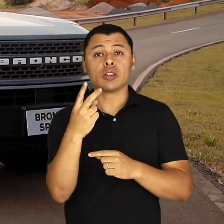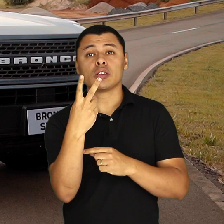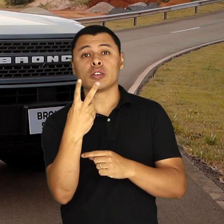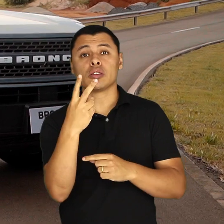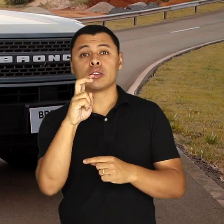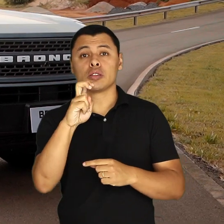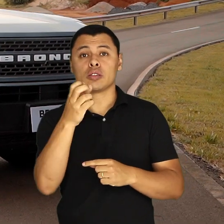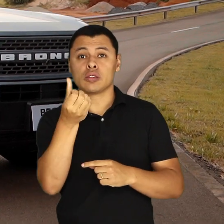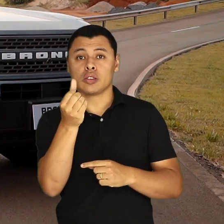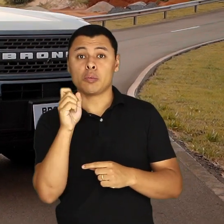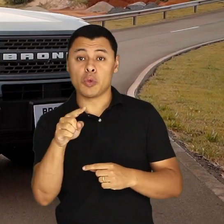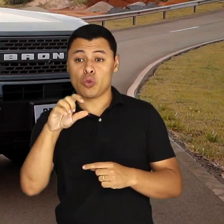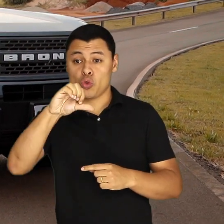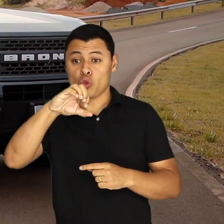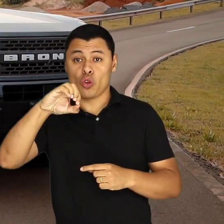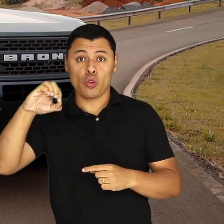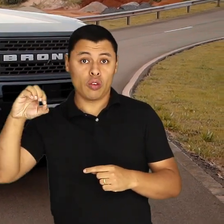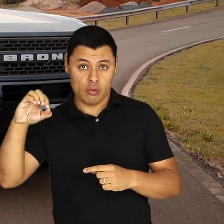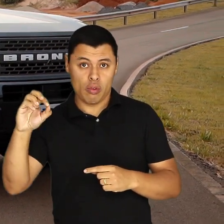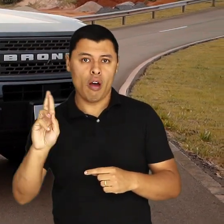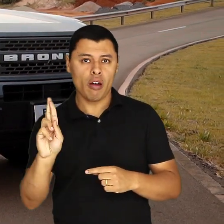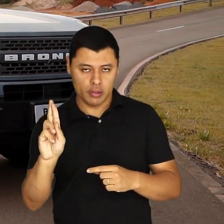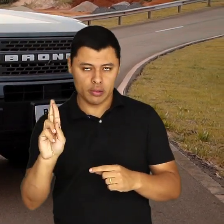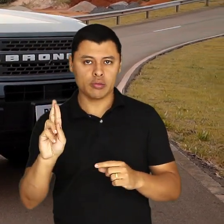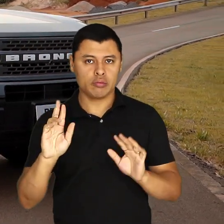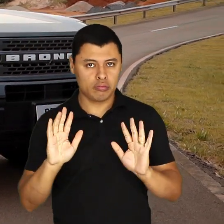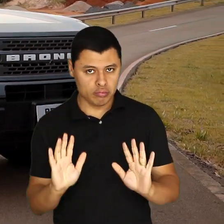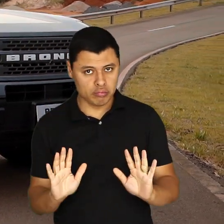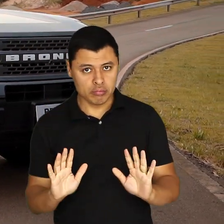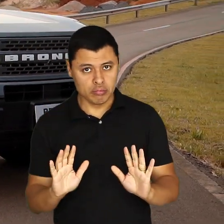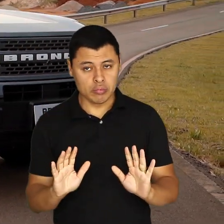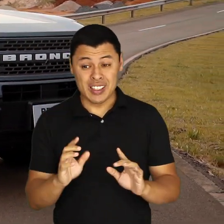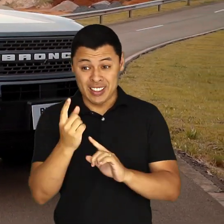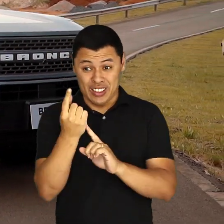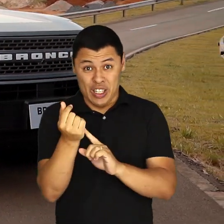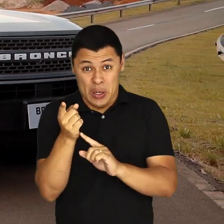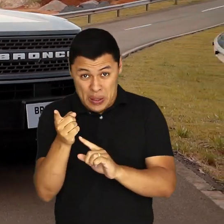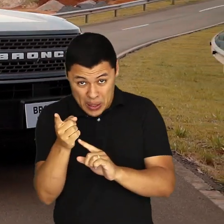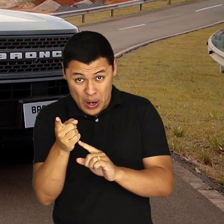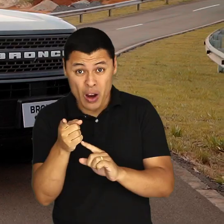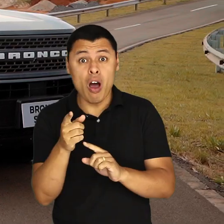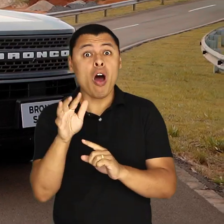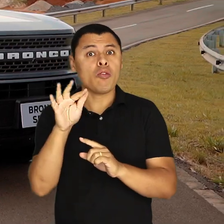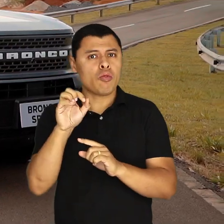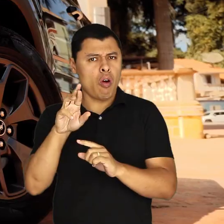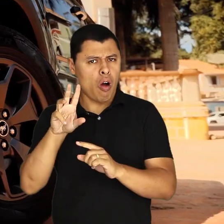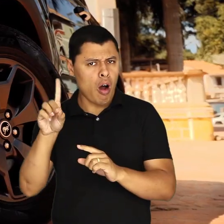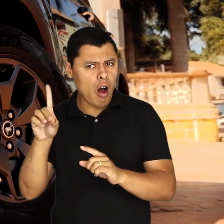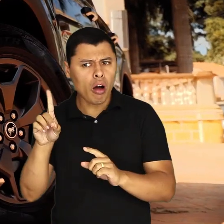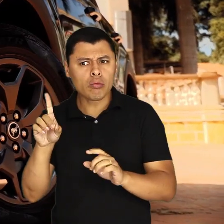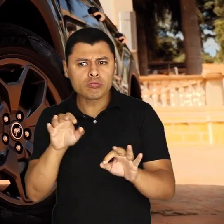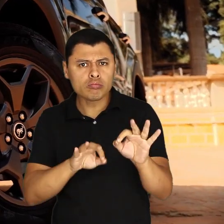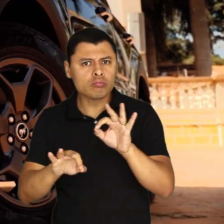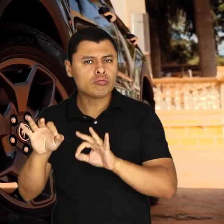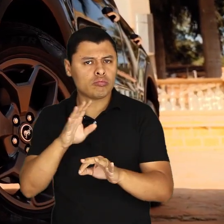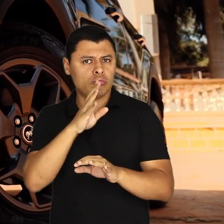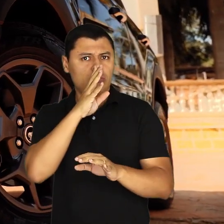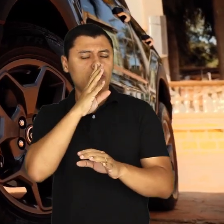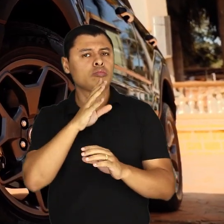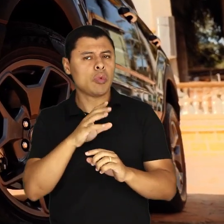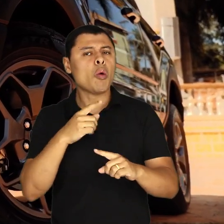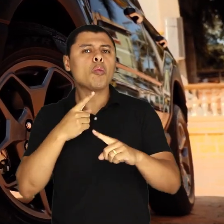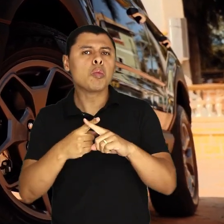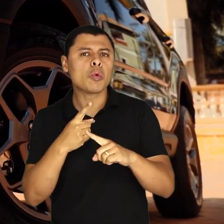assim por R$ 256.900, R$ 257 mil. Com esse valor, a Ford conseguiu uma posição estratégica